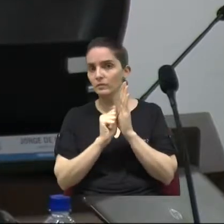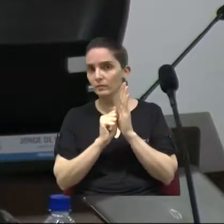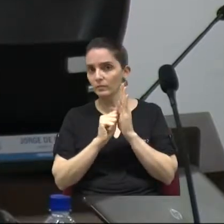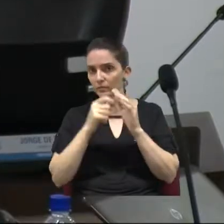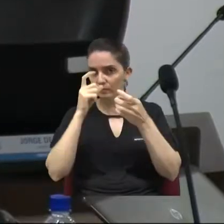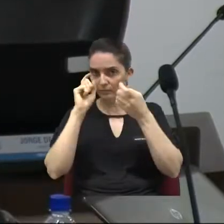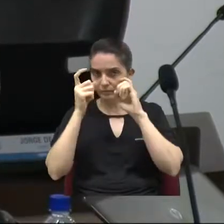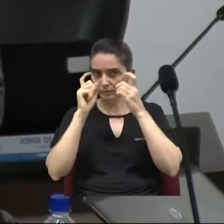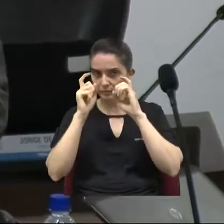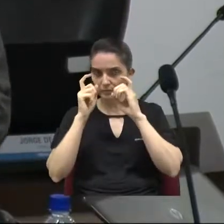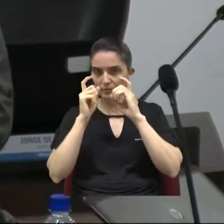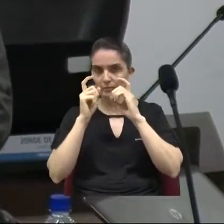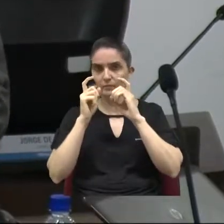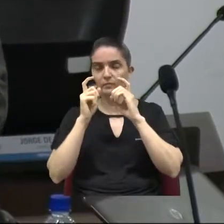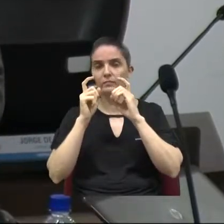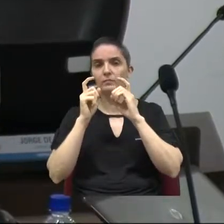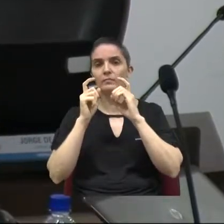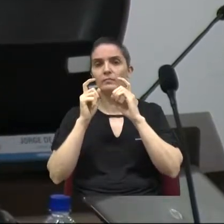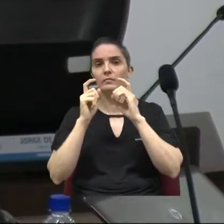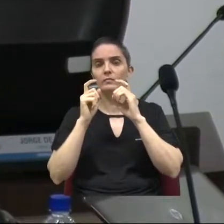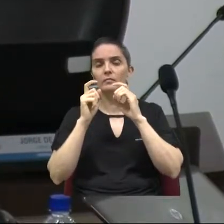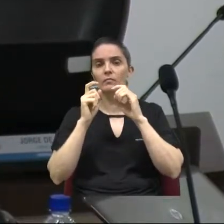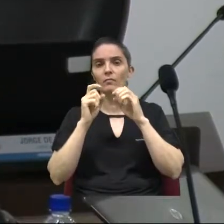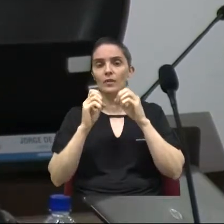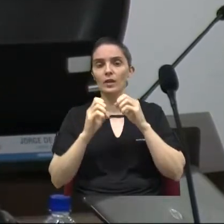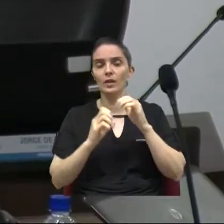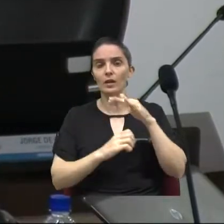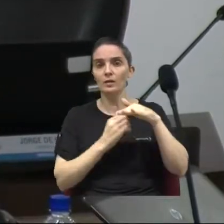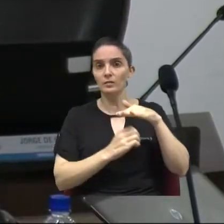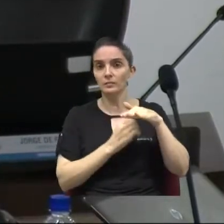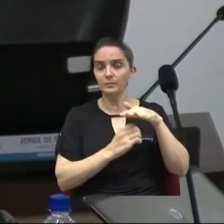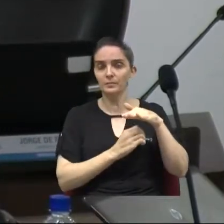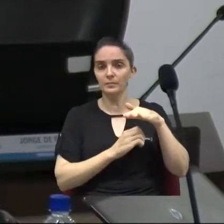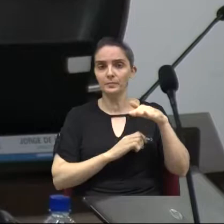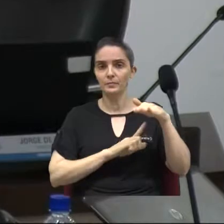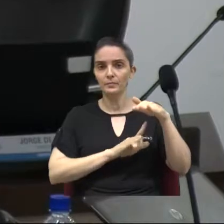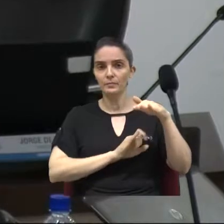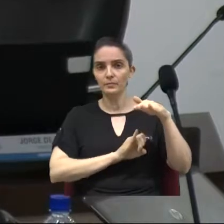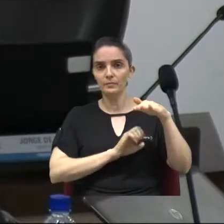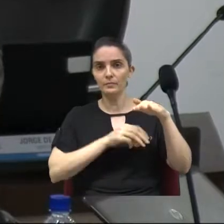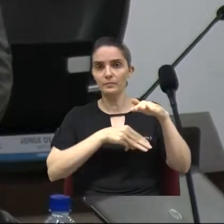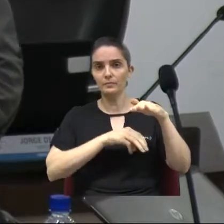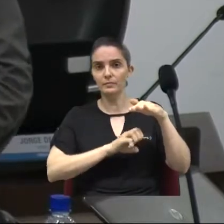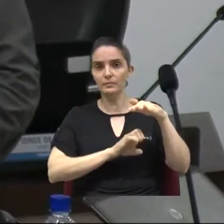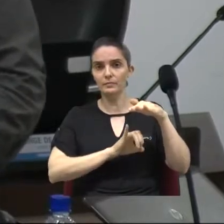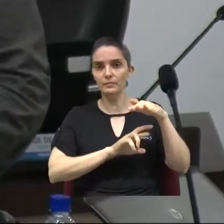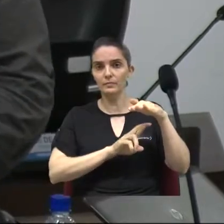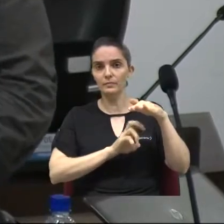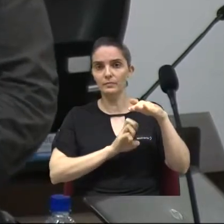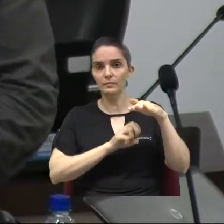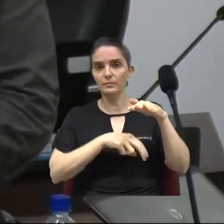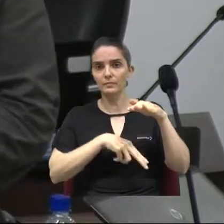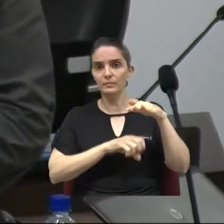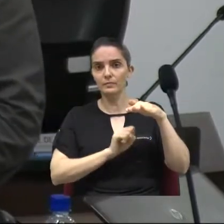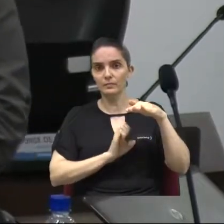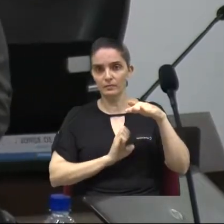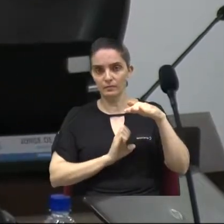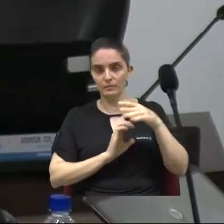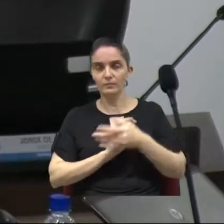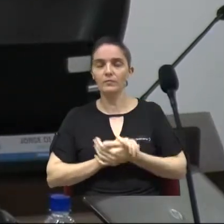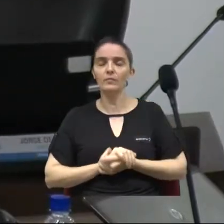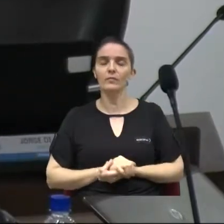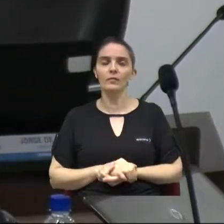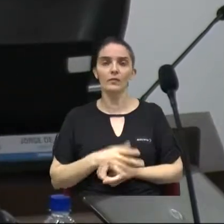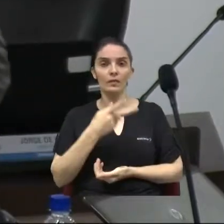frente da Limerense e eu recebi a cópia dessa ata. E aqui, numa das falas